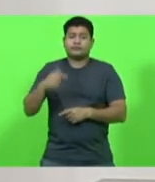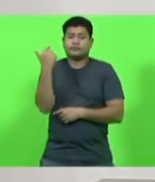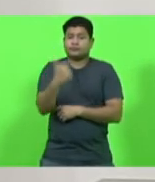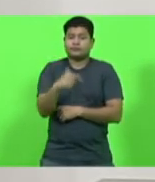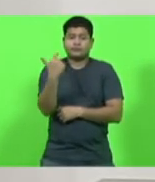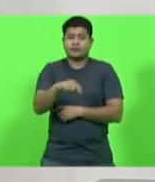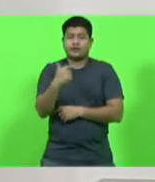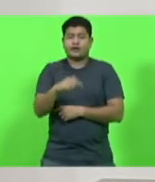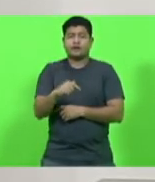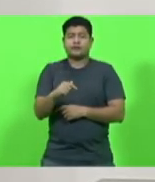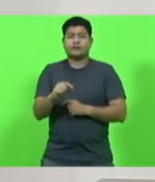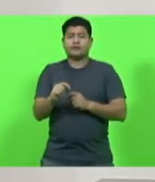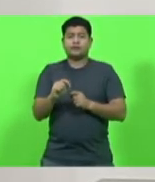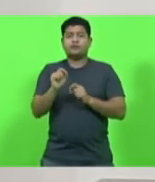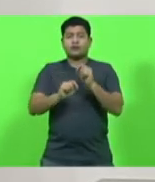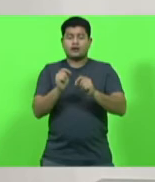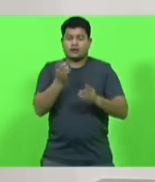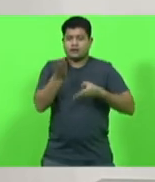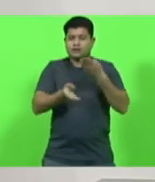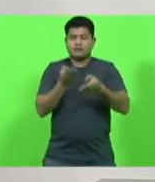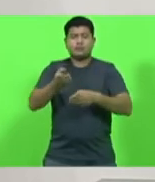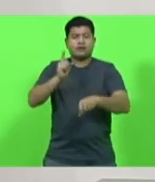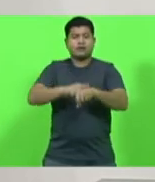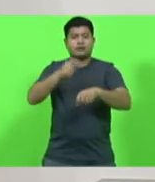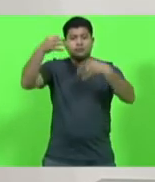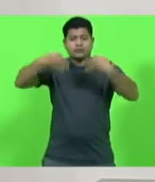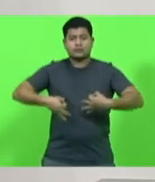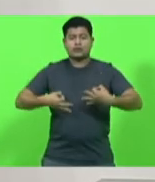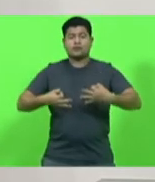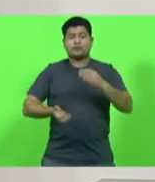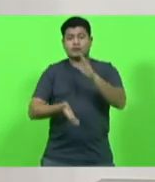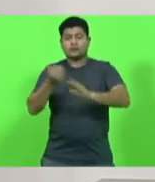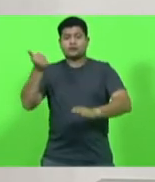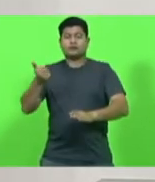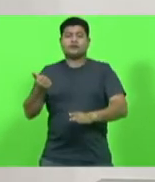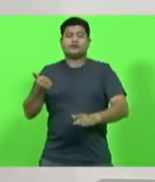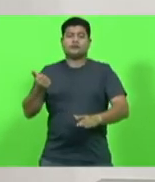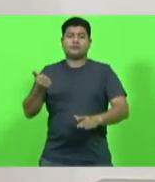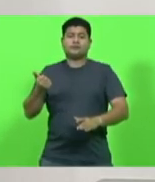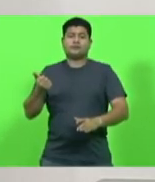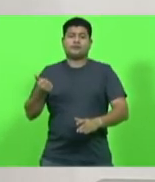de ser atendida no tempo hábil e retirar esse trauma